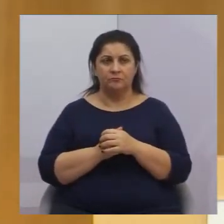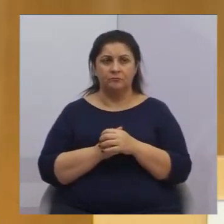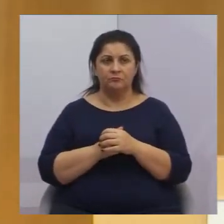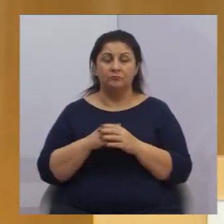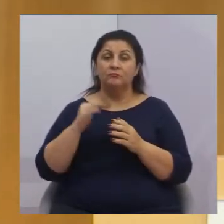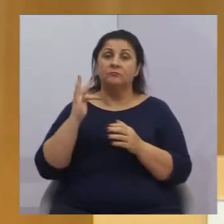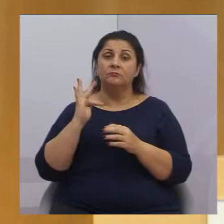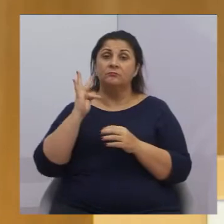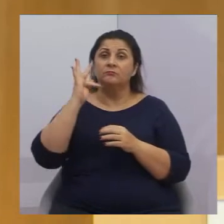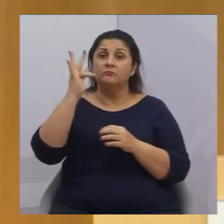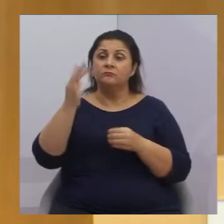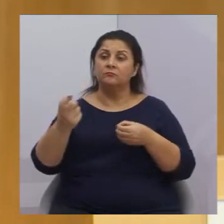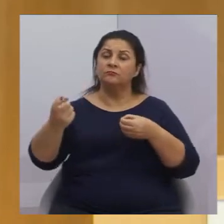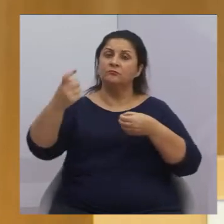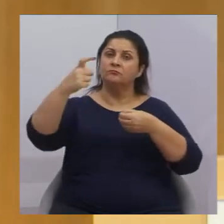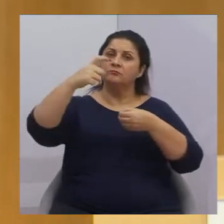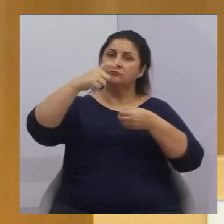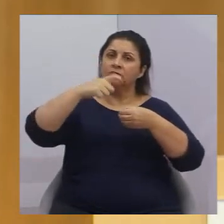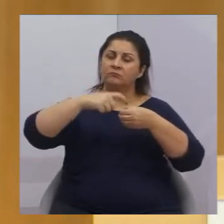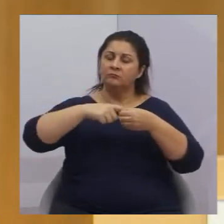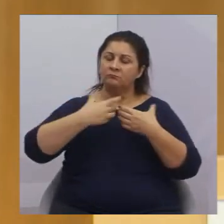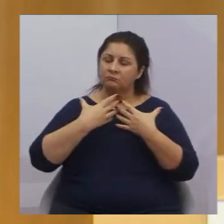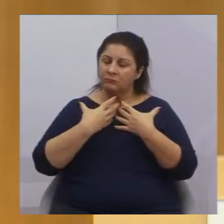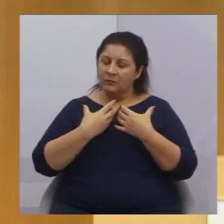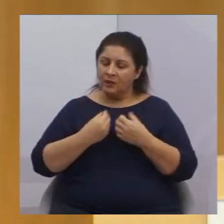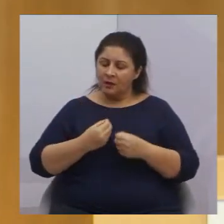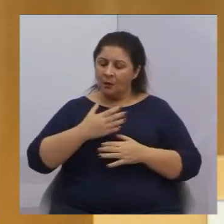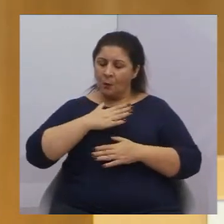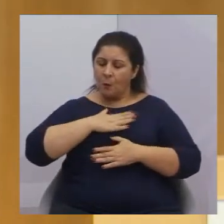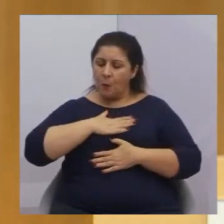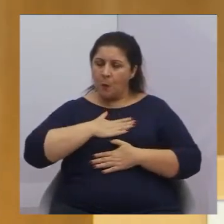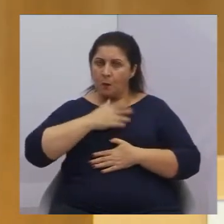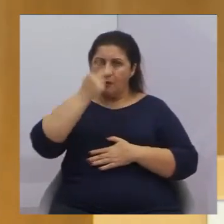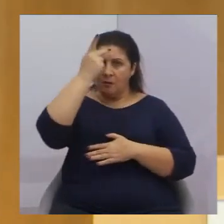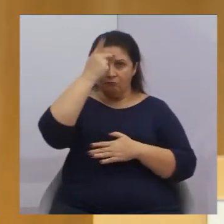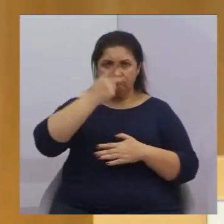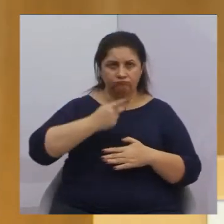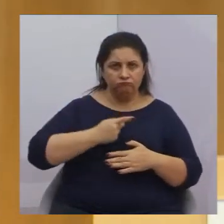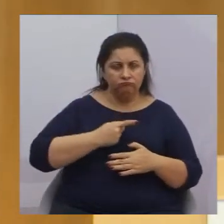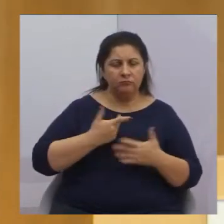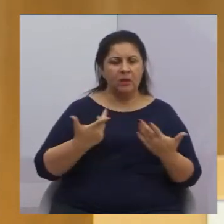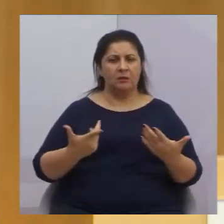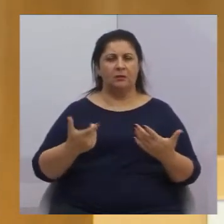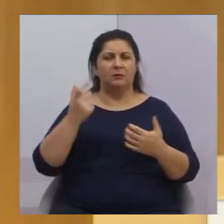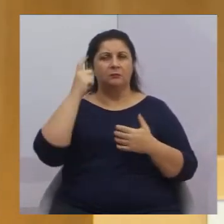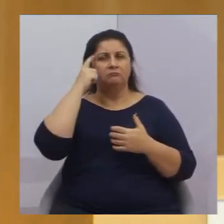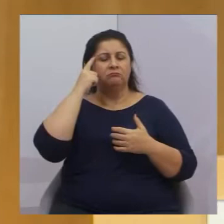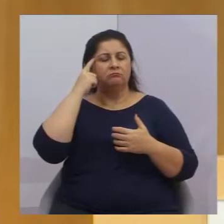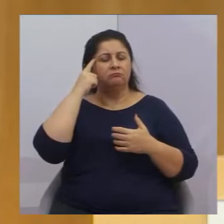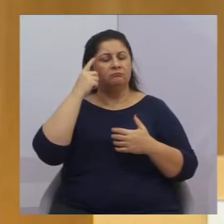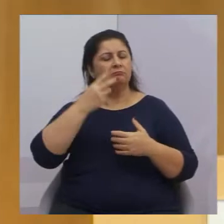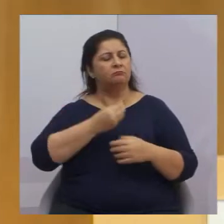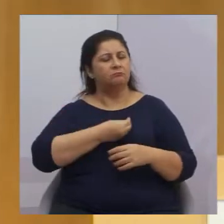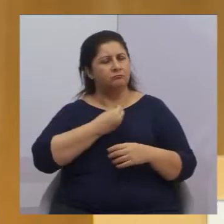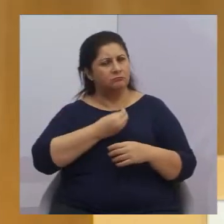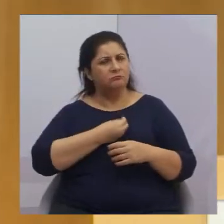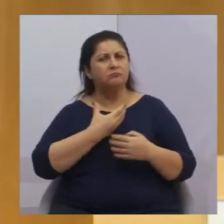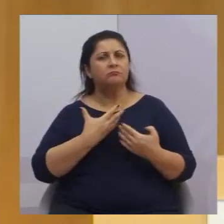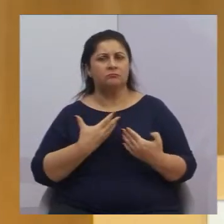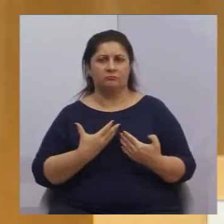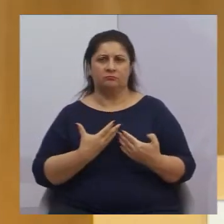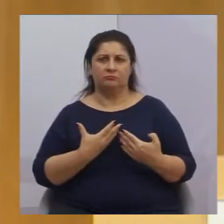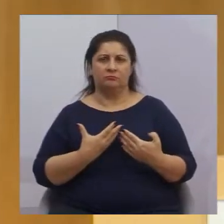possa voltar a centrar a si mesmo, voltar a centrar em algumas questões, né? Para que